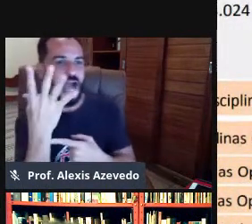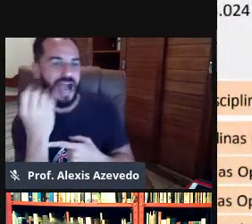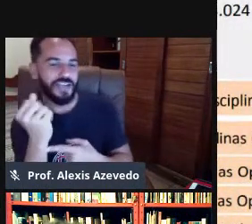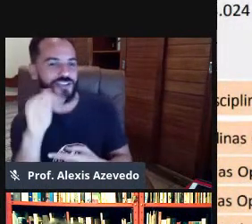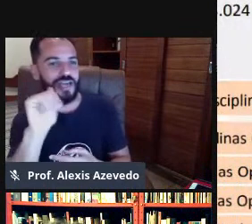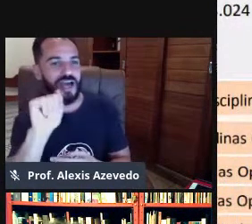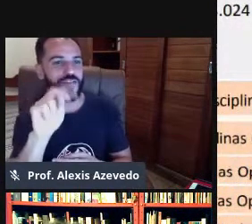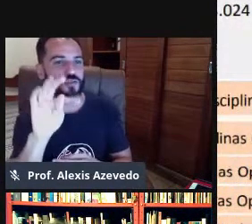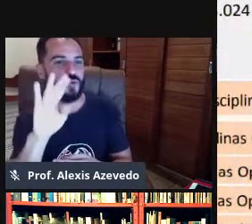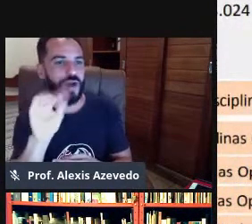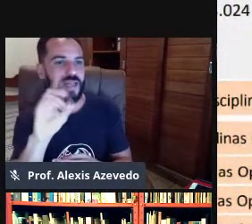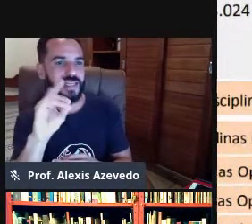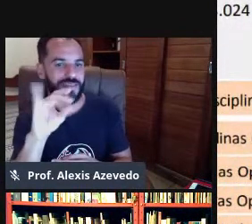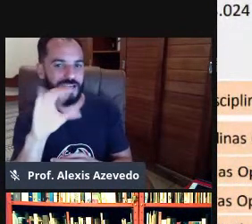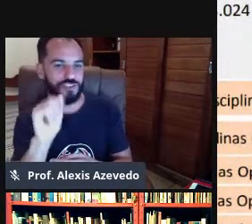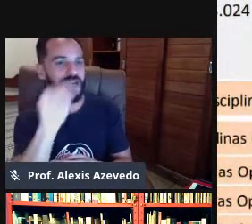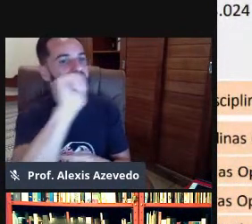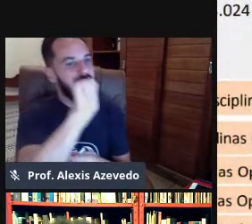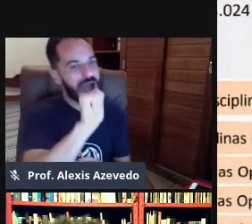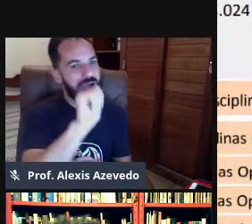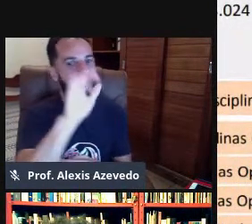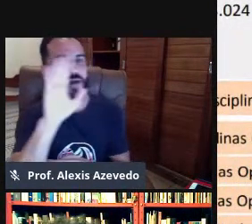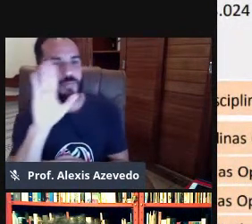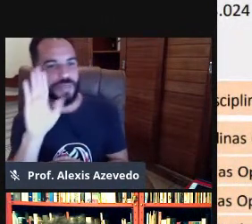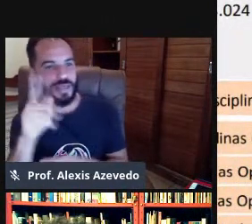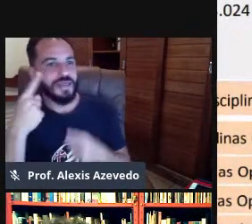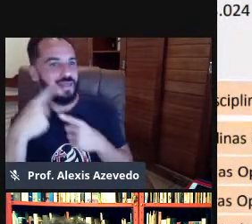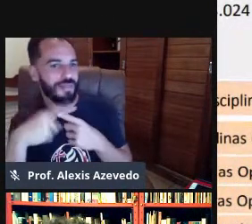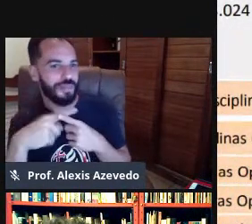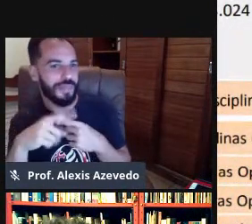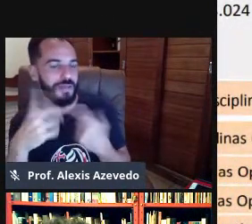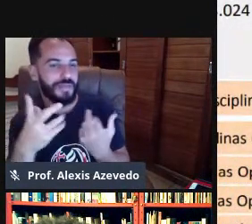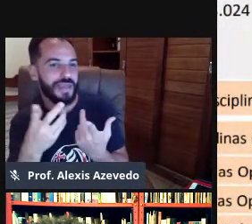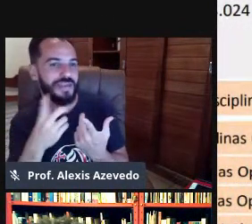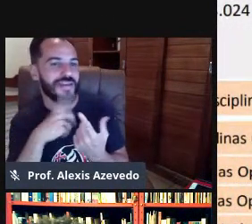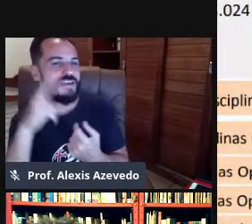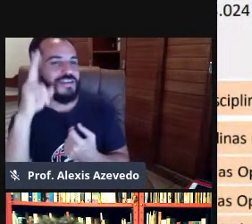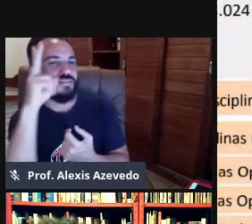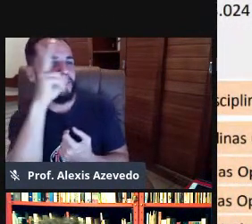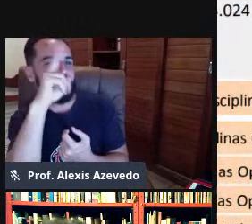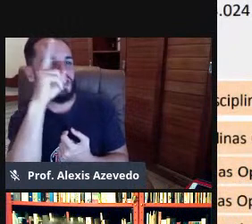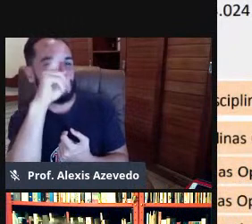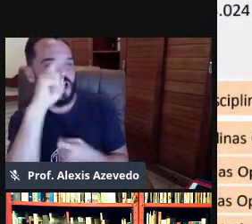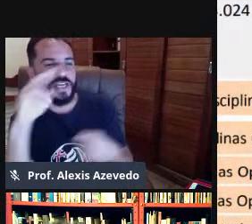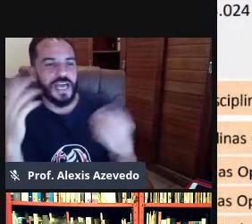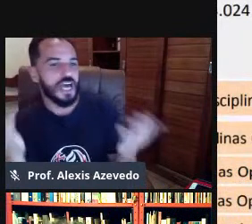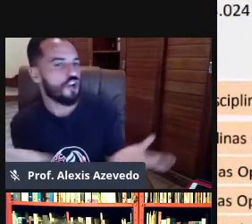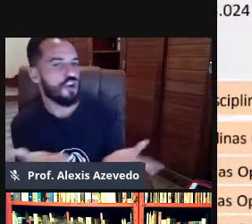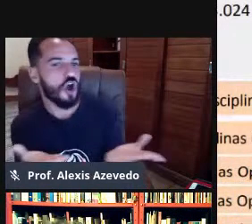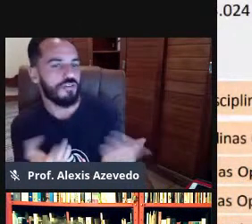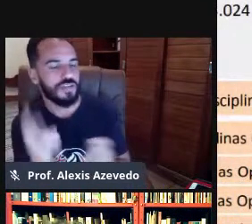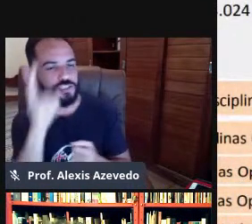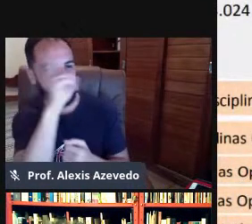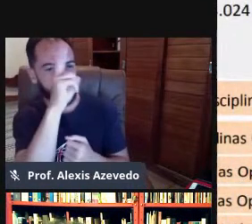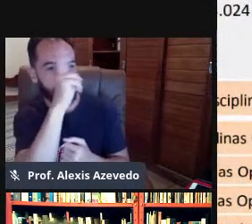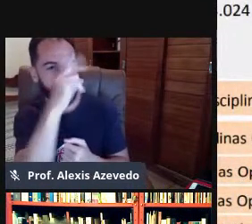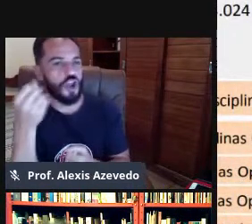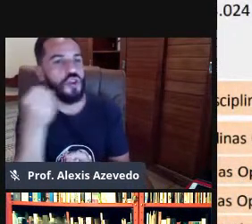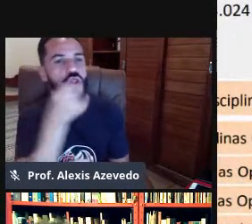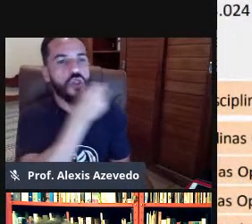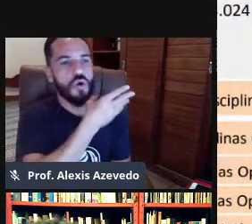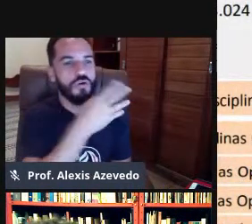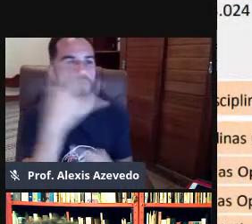é uma tentativa de você trabalhar a história presente da arte, né, e no